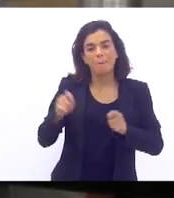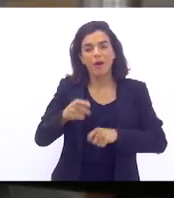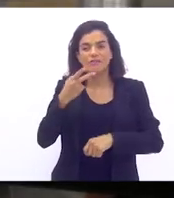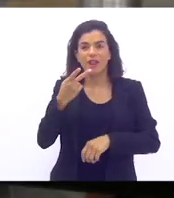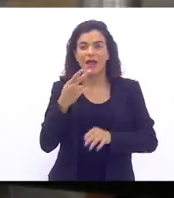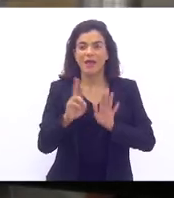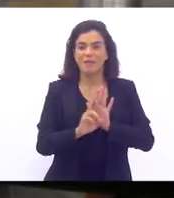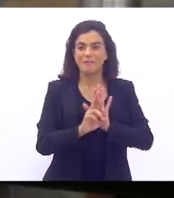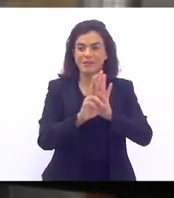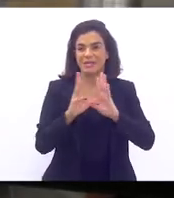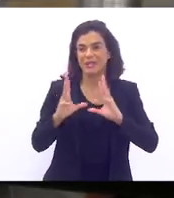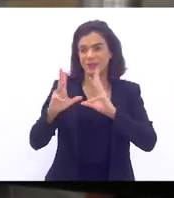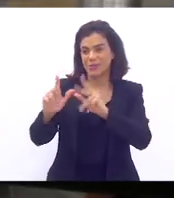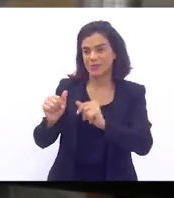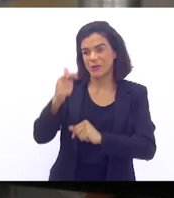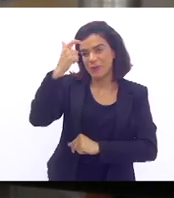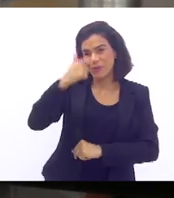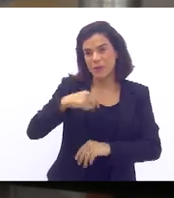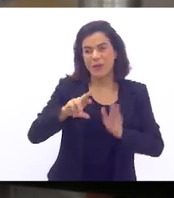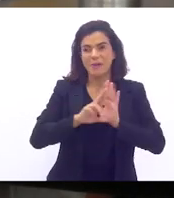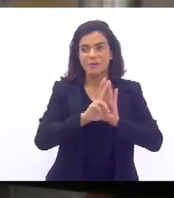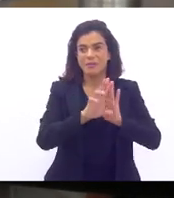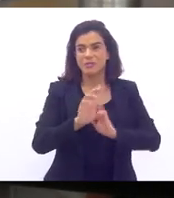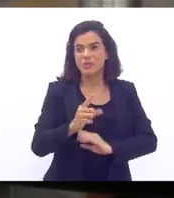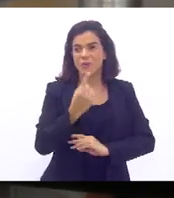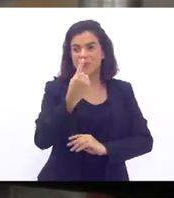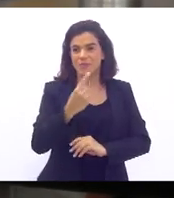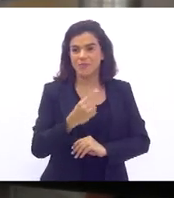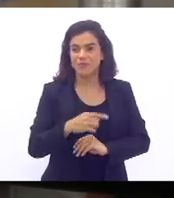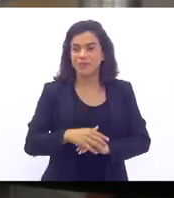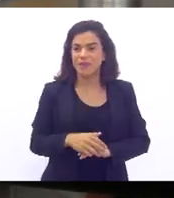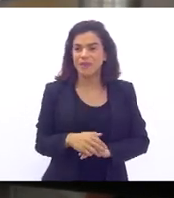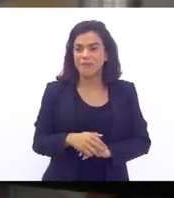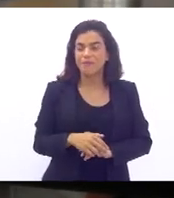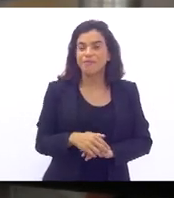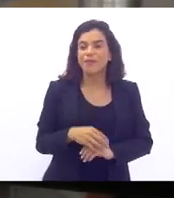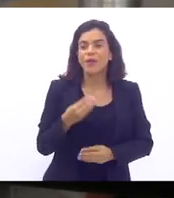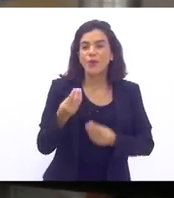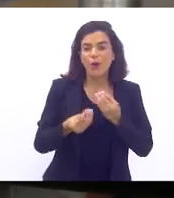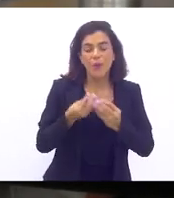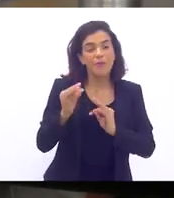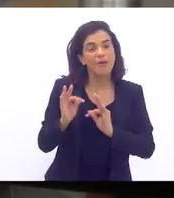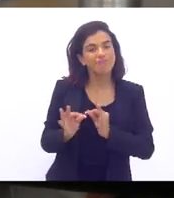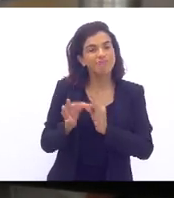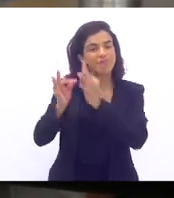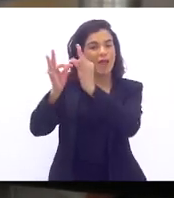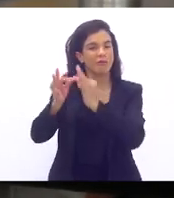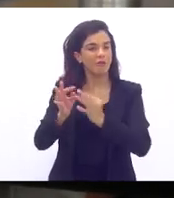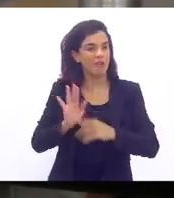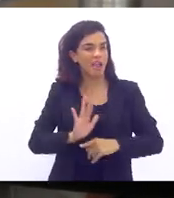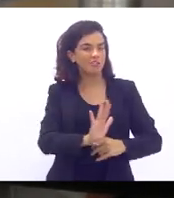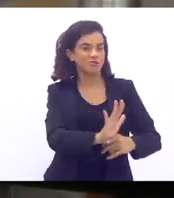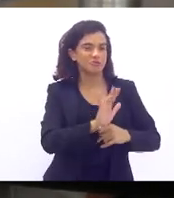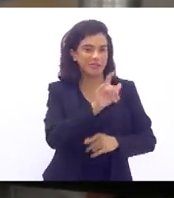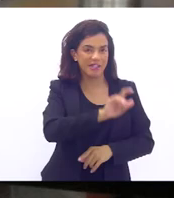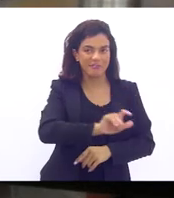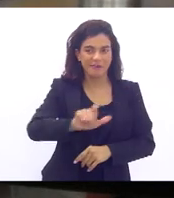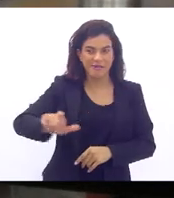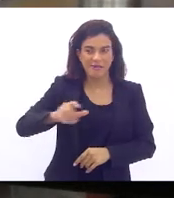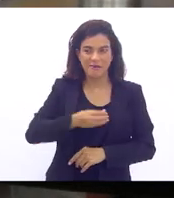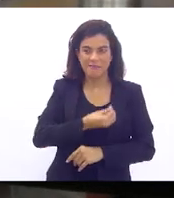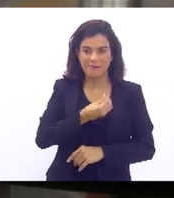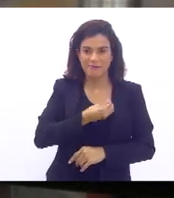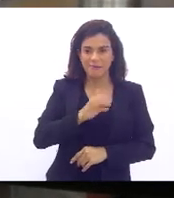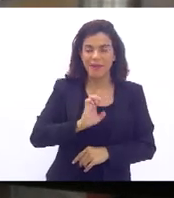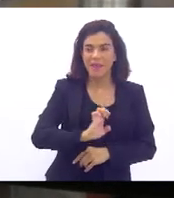em nome de todos aqui não tô representando só a companhia mas como essa tecnologia faz a diferença na vida desses pacientes então